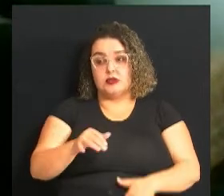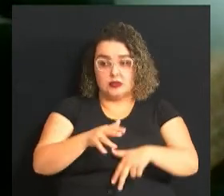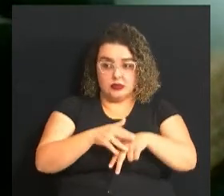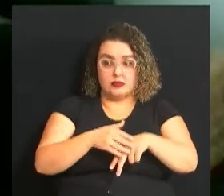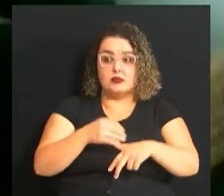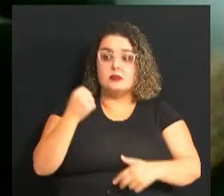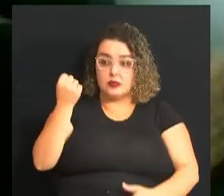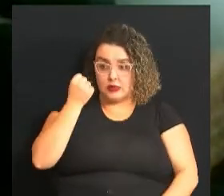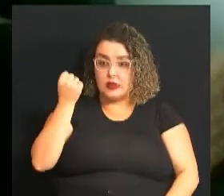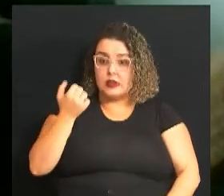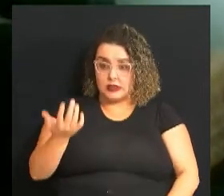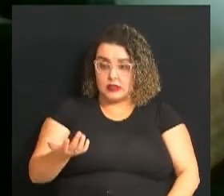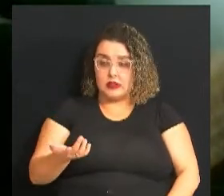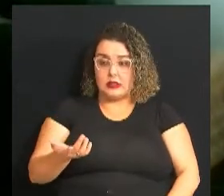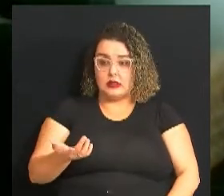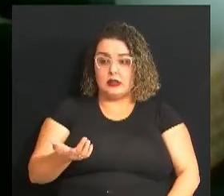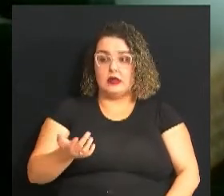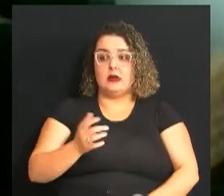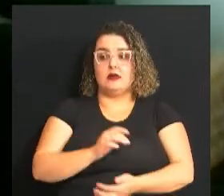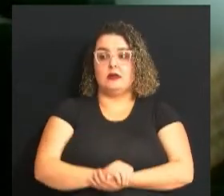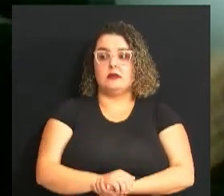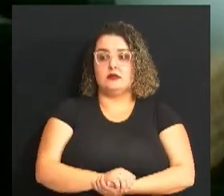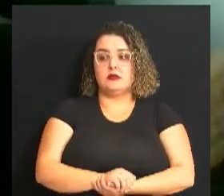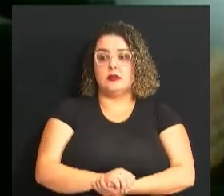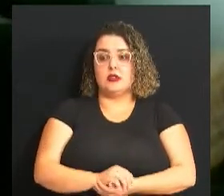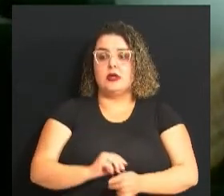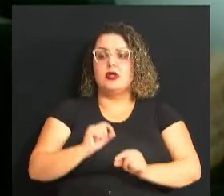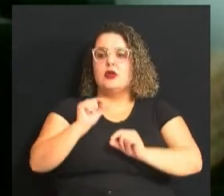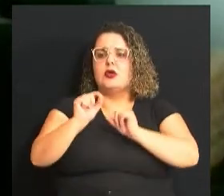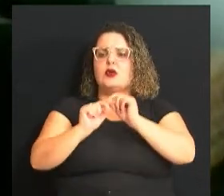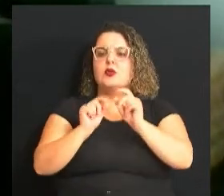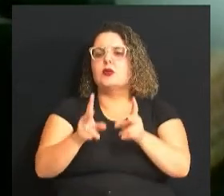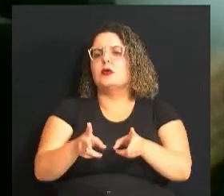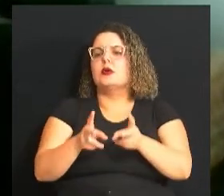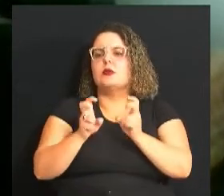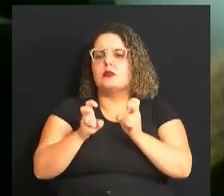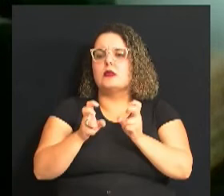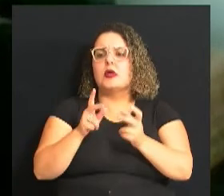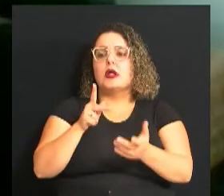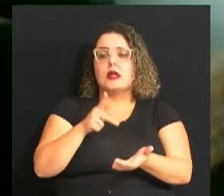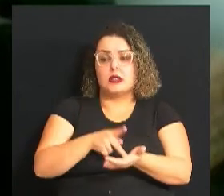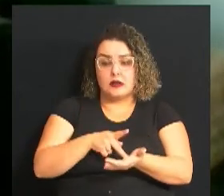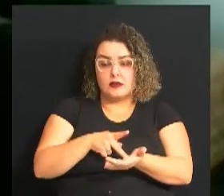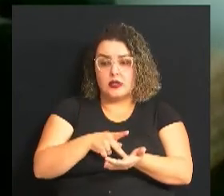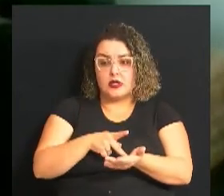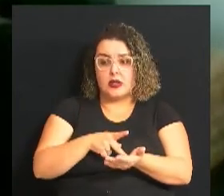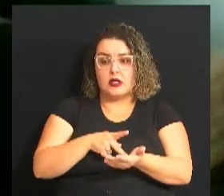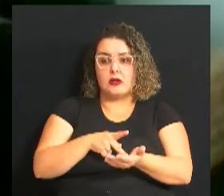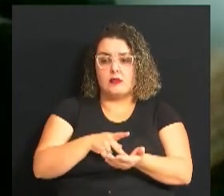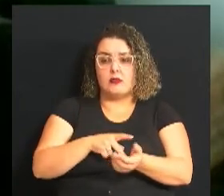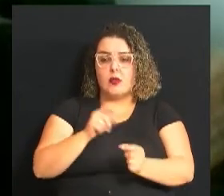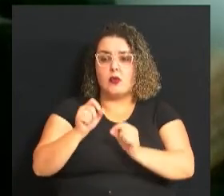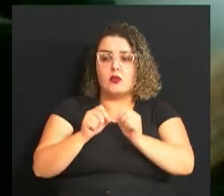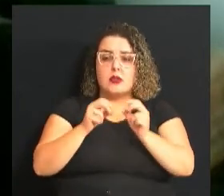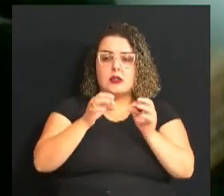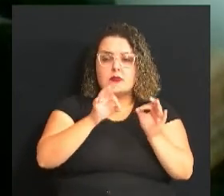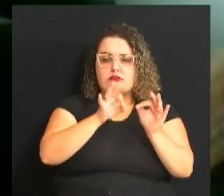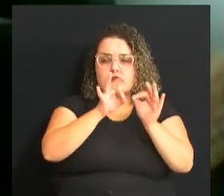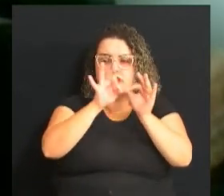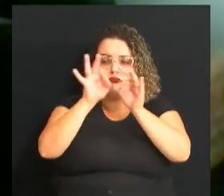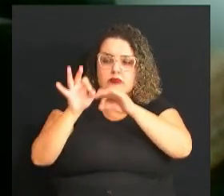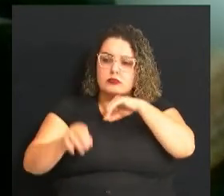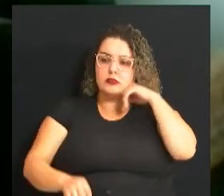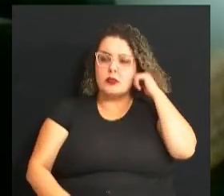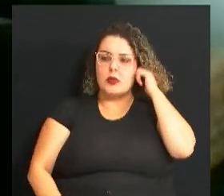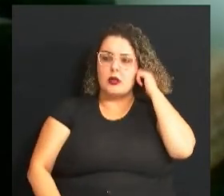grave. E o que a gente percebeu? Na verdade, o que se observou é que